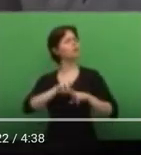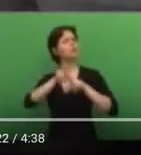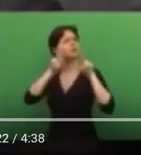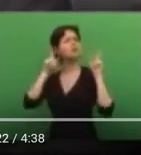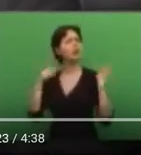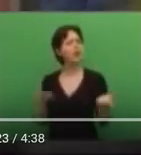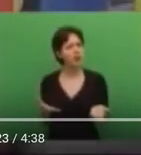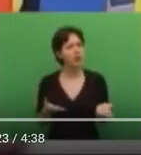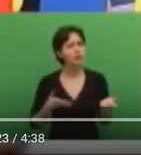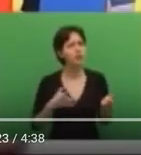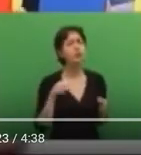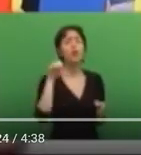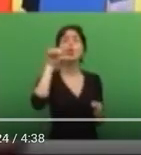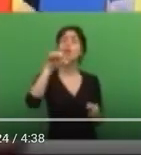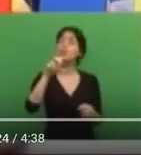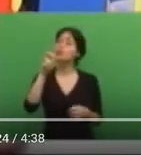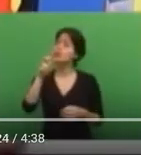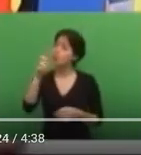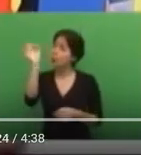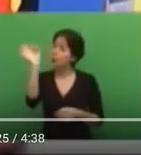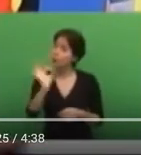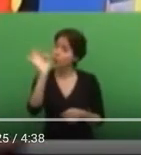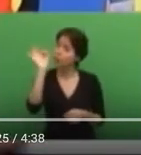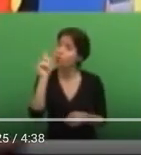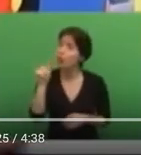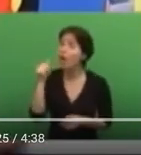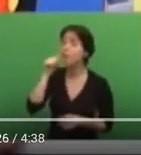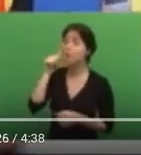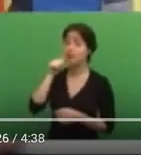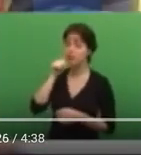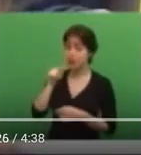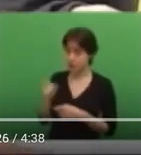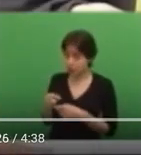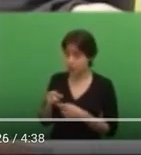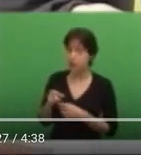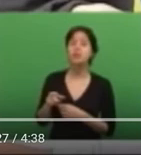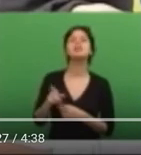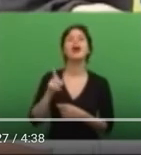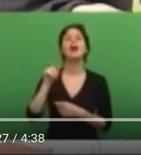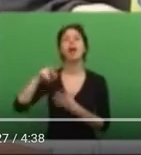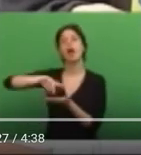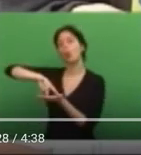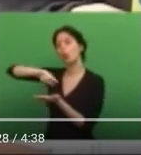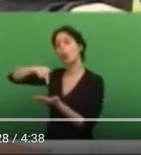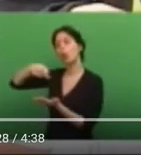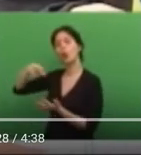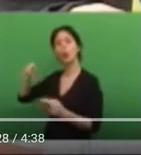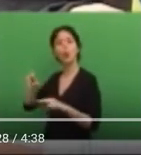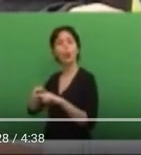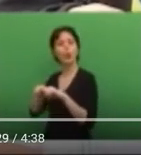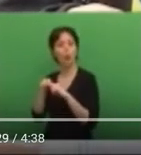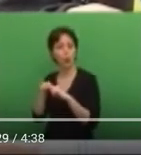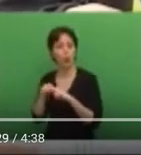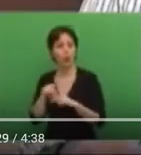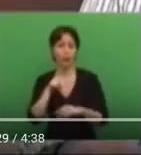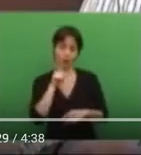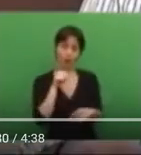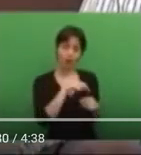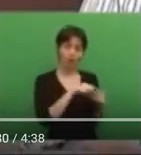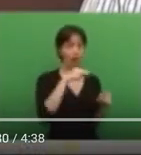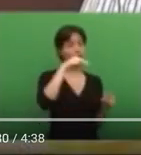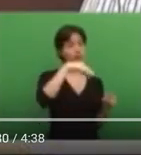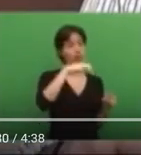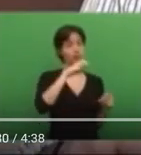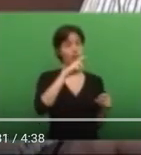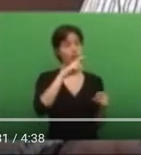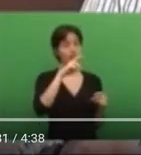em 99% dos casos crianças do sexo feminino e é uma síndrome de origem genética. A síndrome